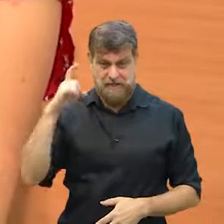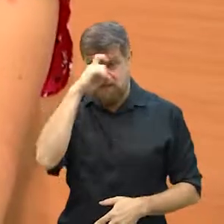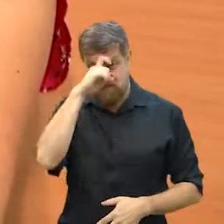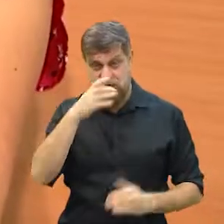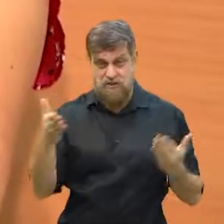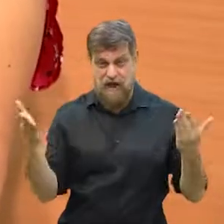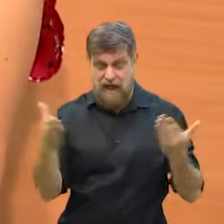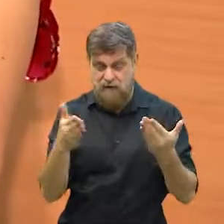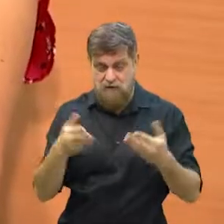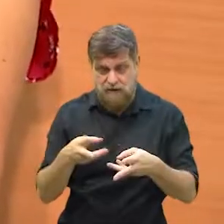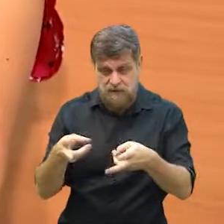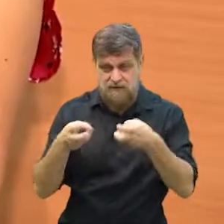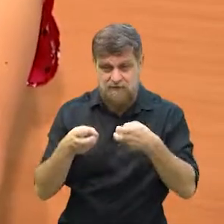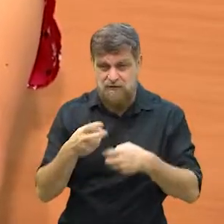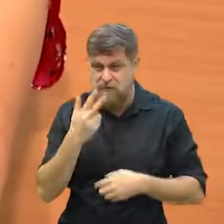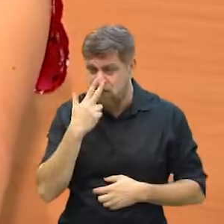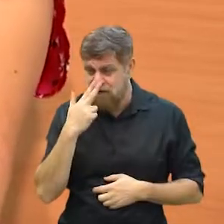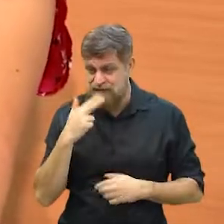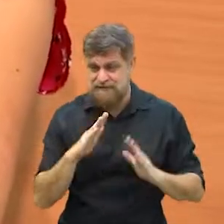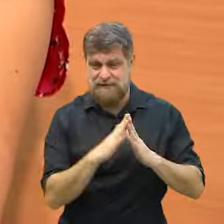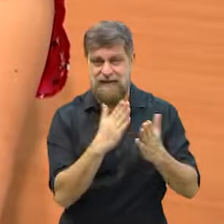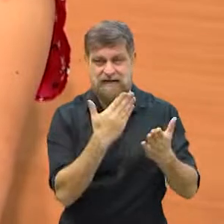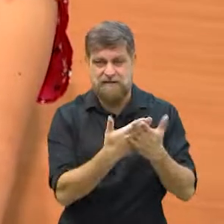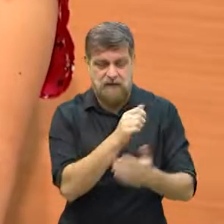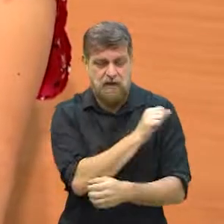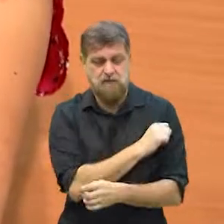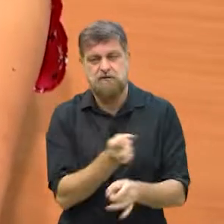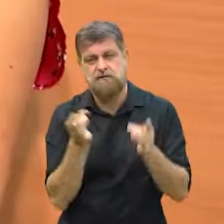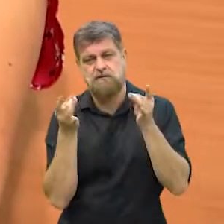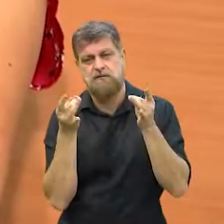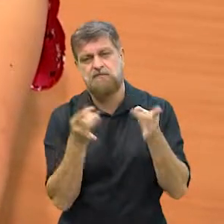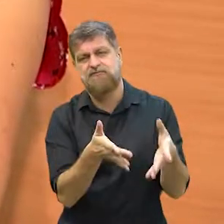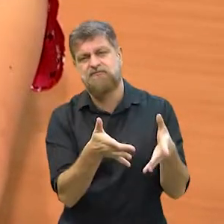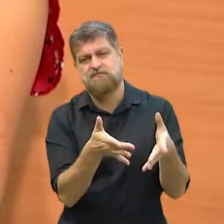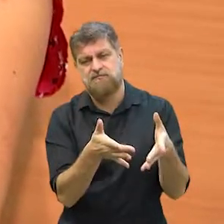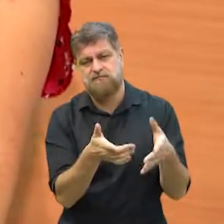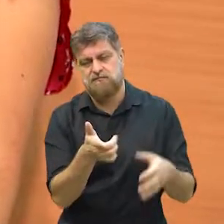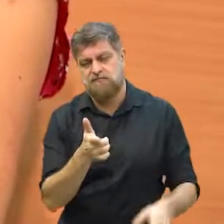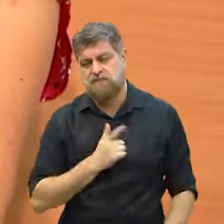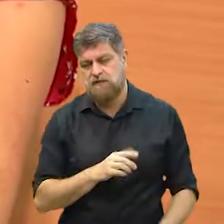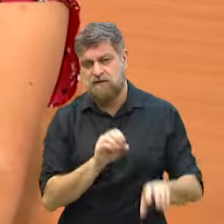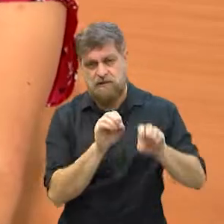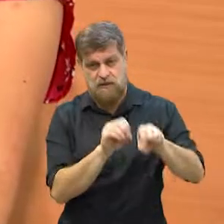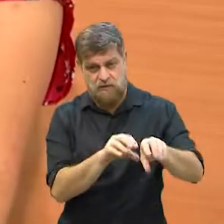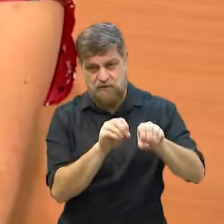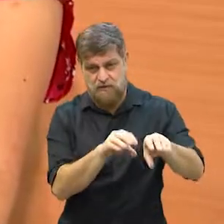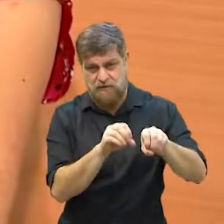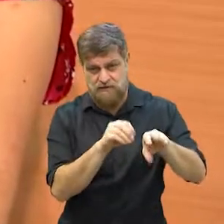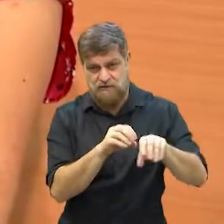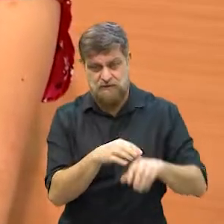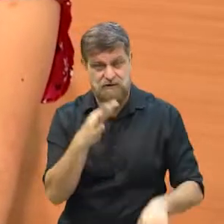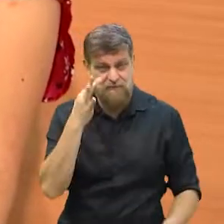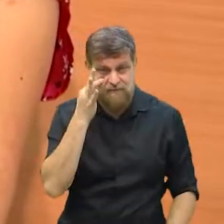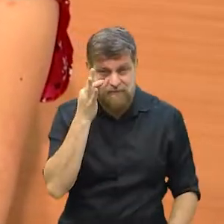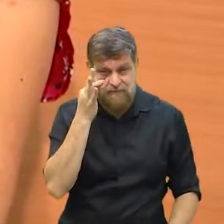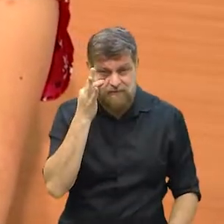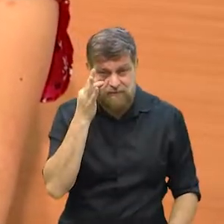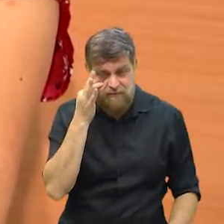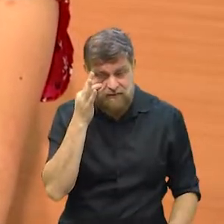já estava, agora nós temos visto o abandono, paulatinamente, o abandono do ensino